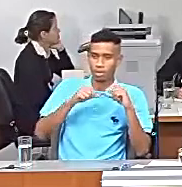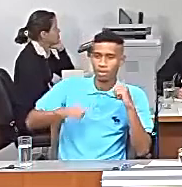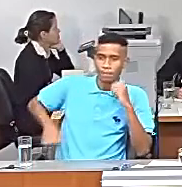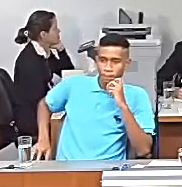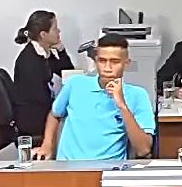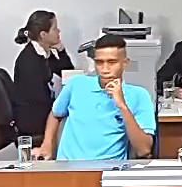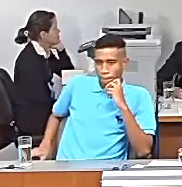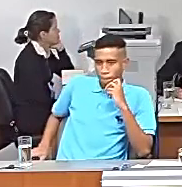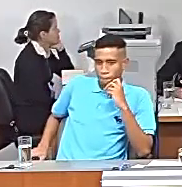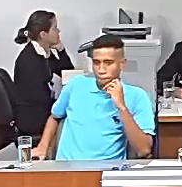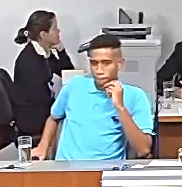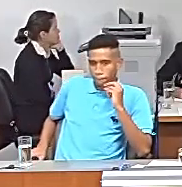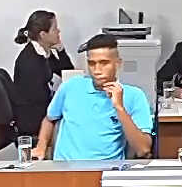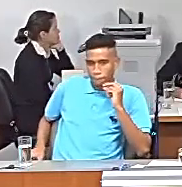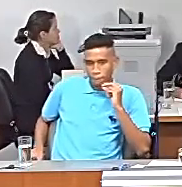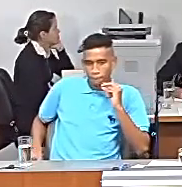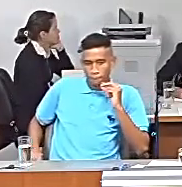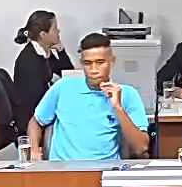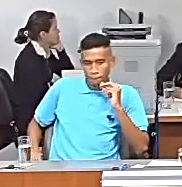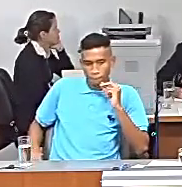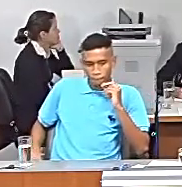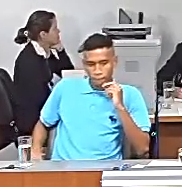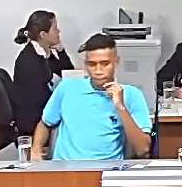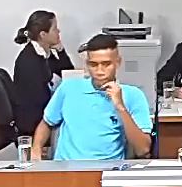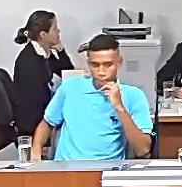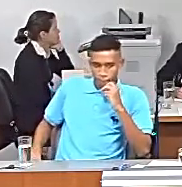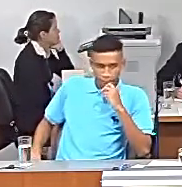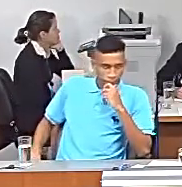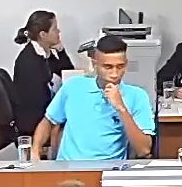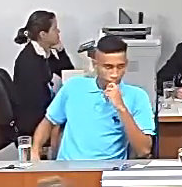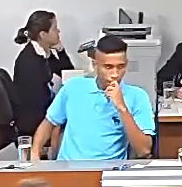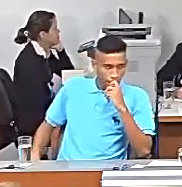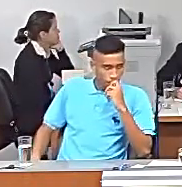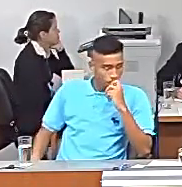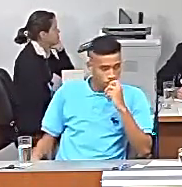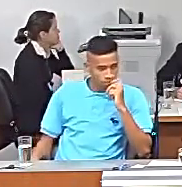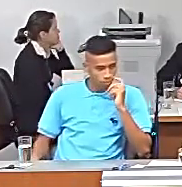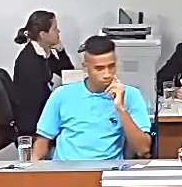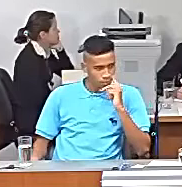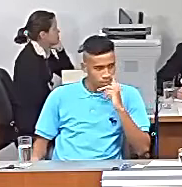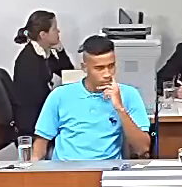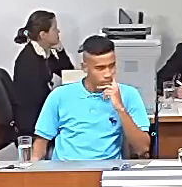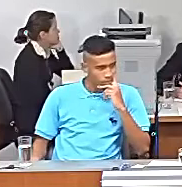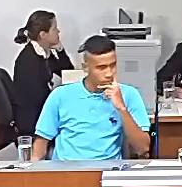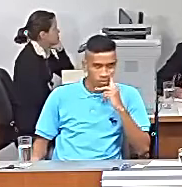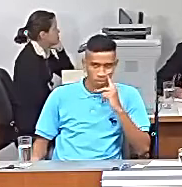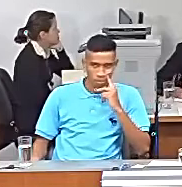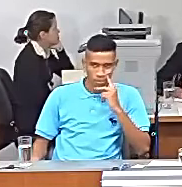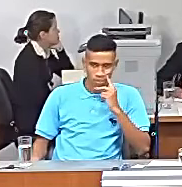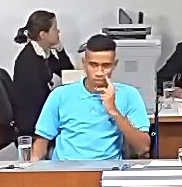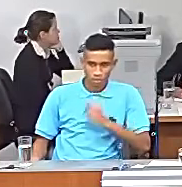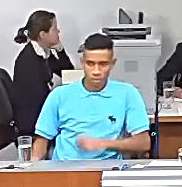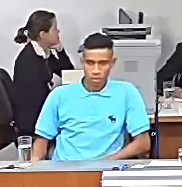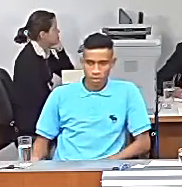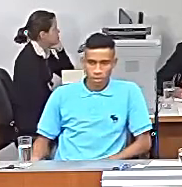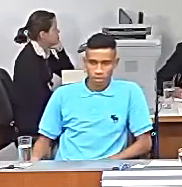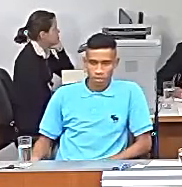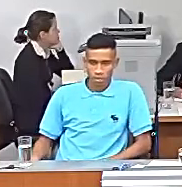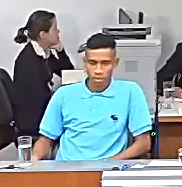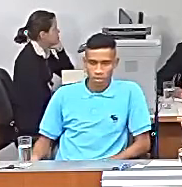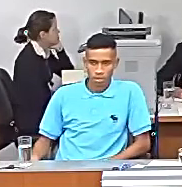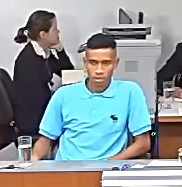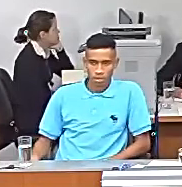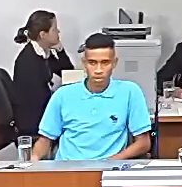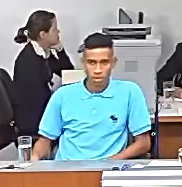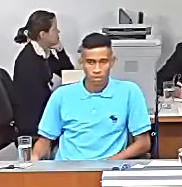Habilitação, especialmente no que se refere aos candidatos e condutores do interior do Estado. Esse documento foi produzido